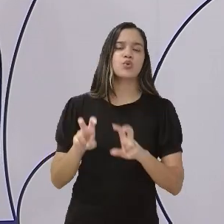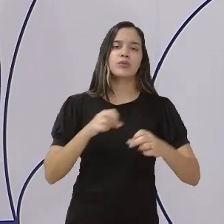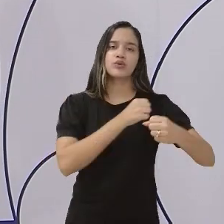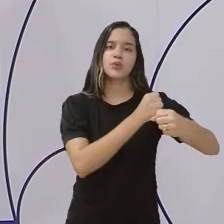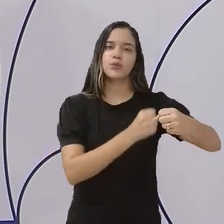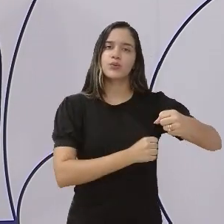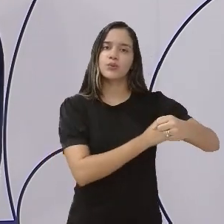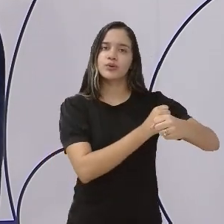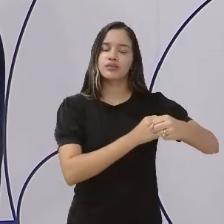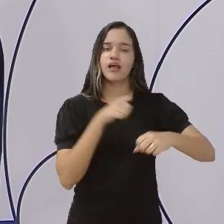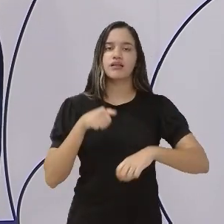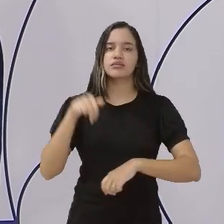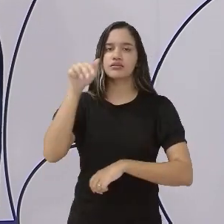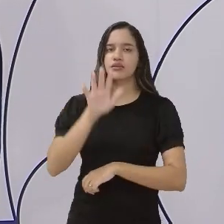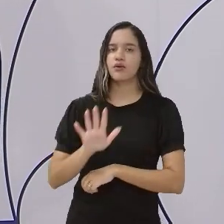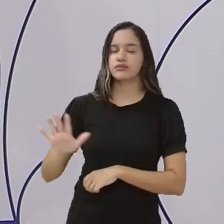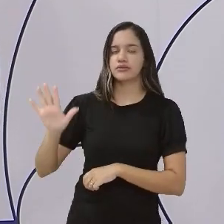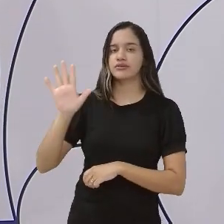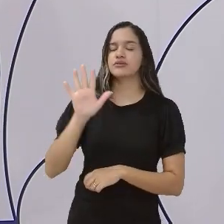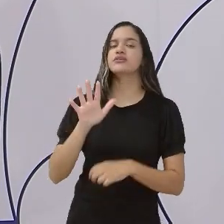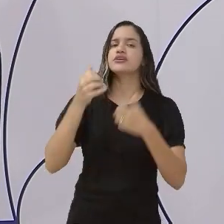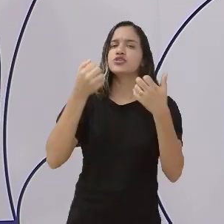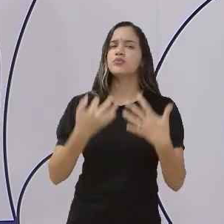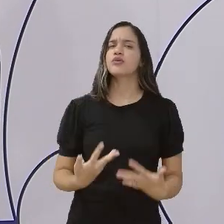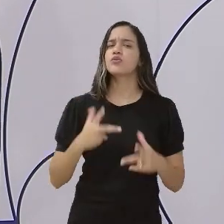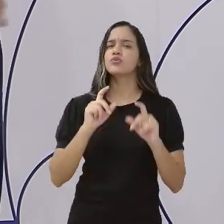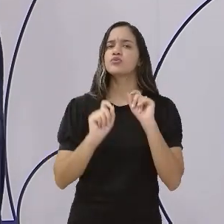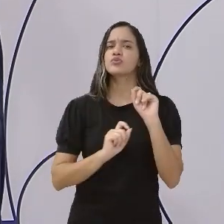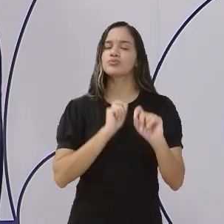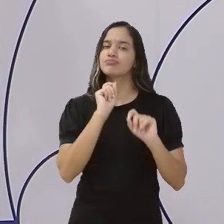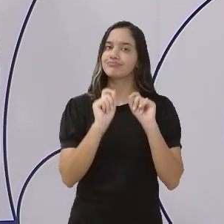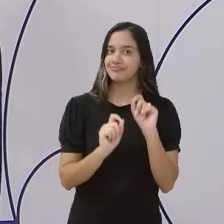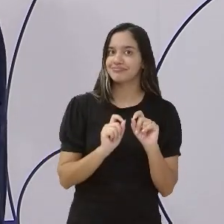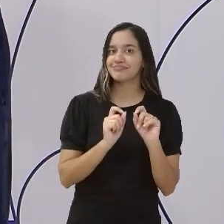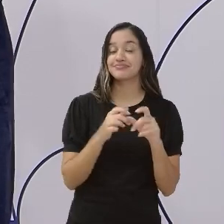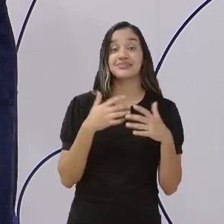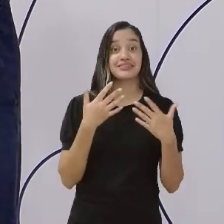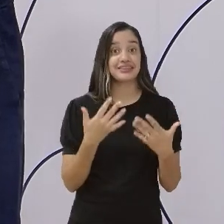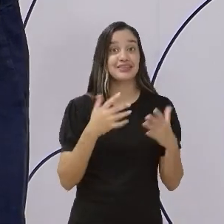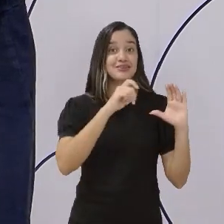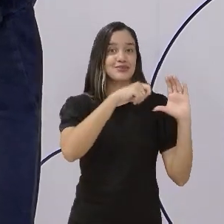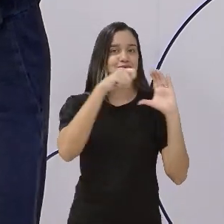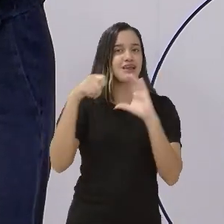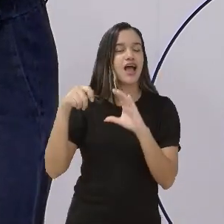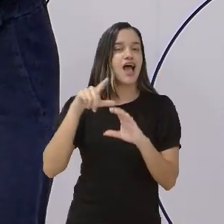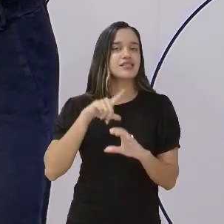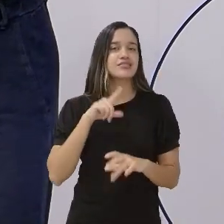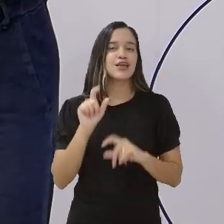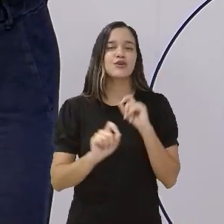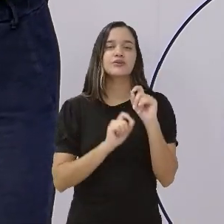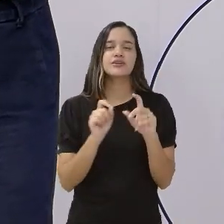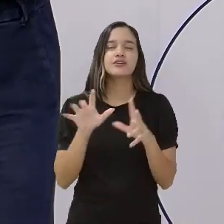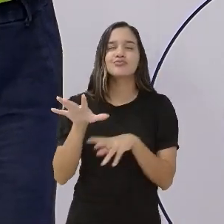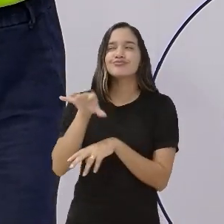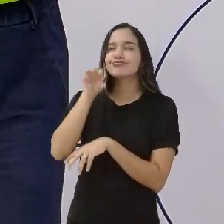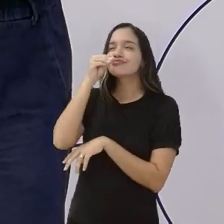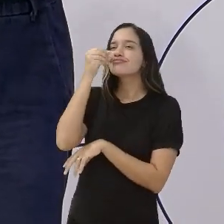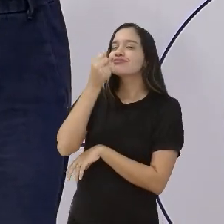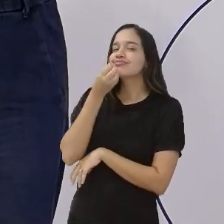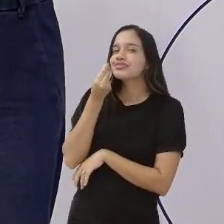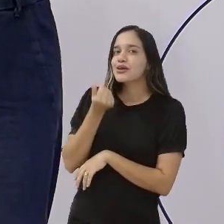culinária nordestina e as medidas não convencionais, falou sobre o quê? Olha, esse episódio já tem aquele cheirinho